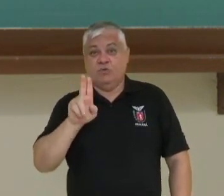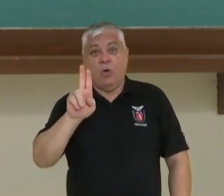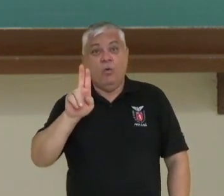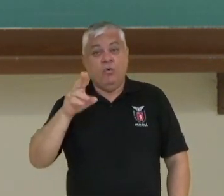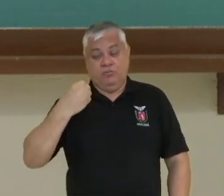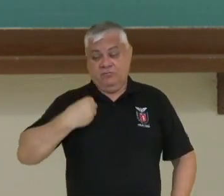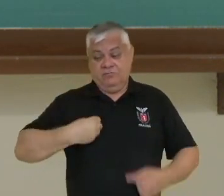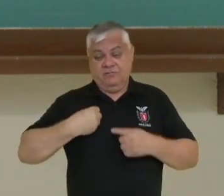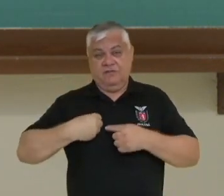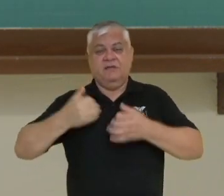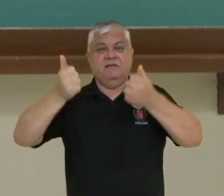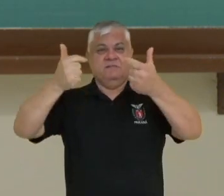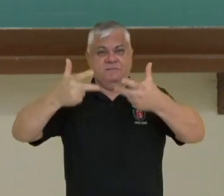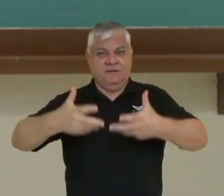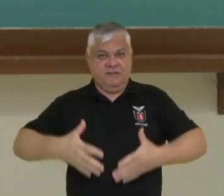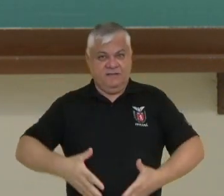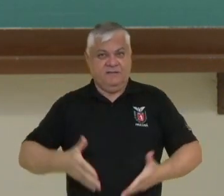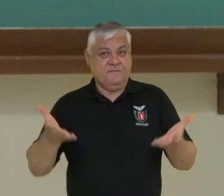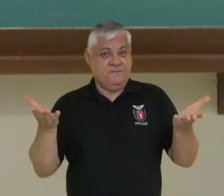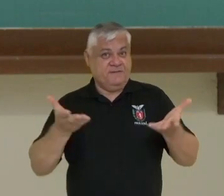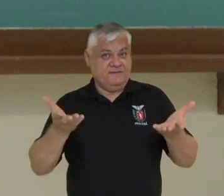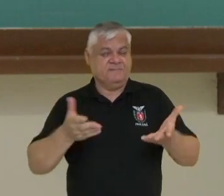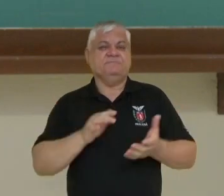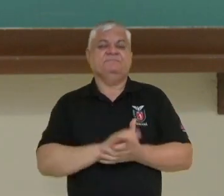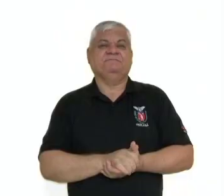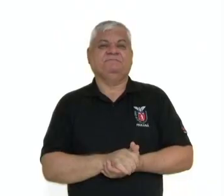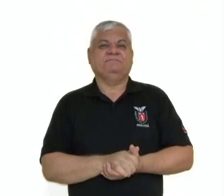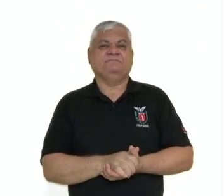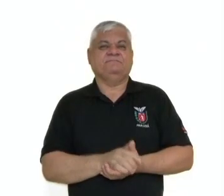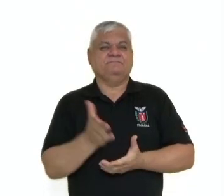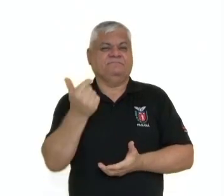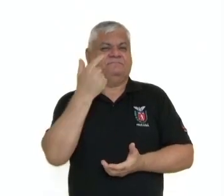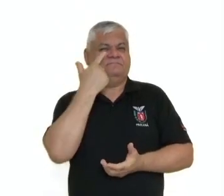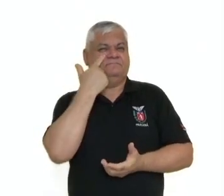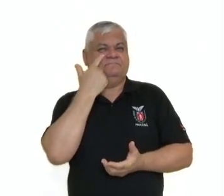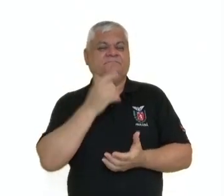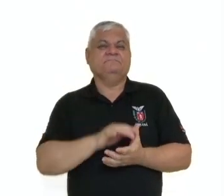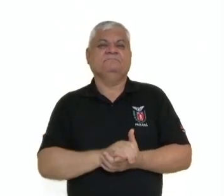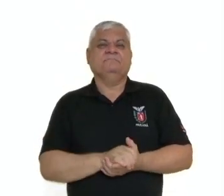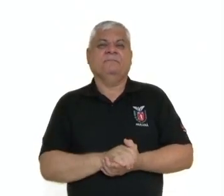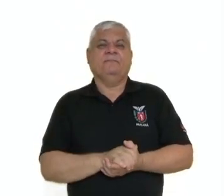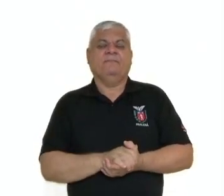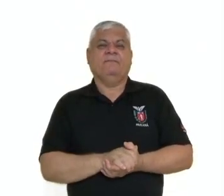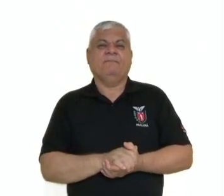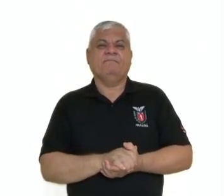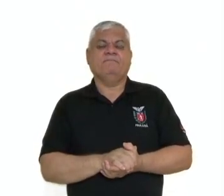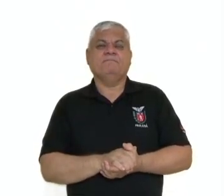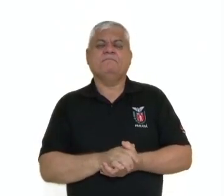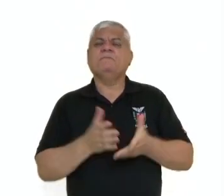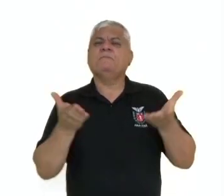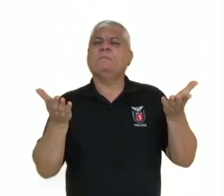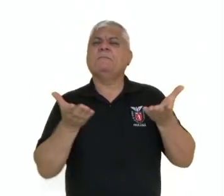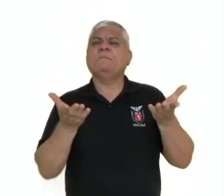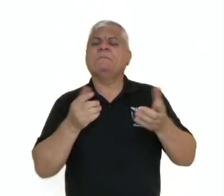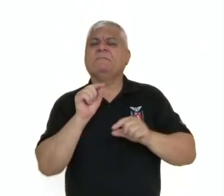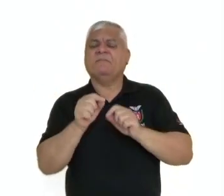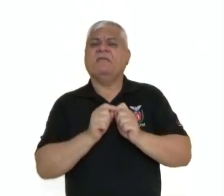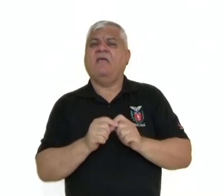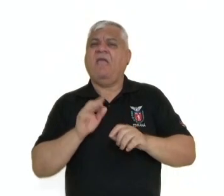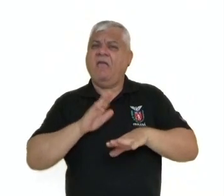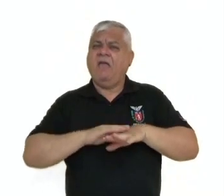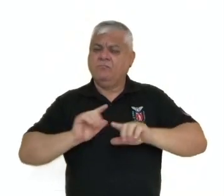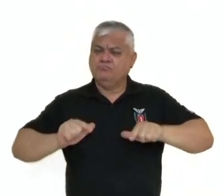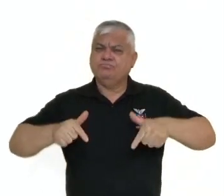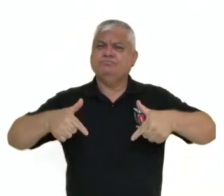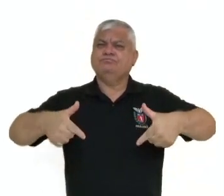estou explicando a vocês, certo? Vamos acompanhar juntos aqui, então. Então, o presente ele indica a ação,